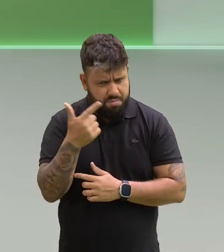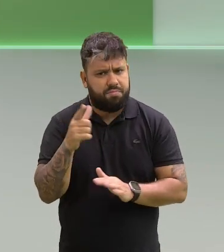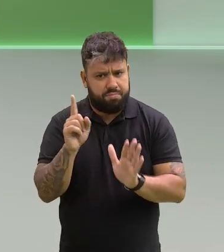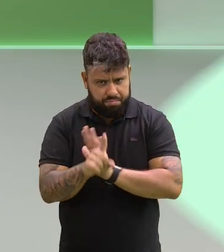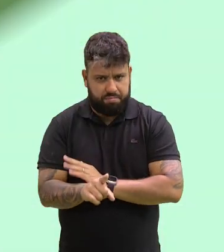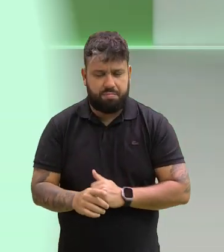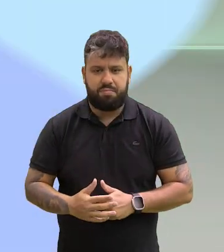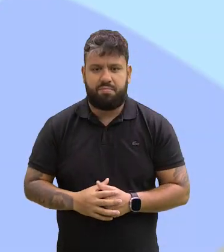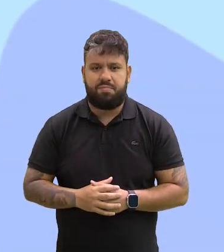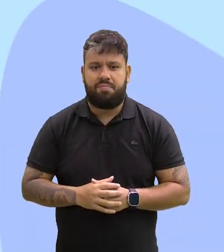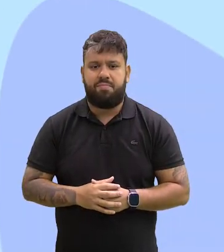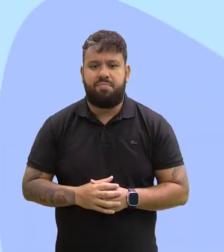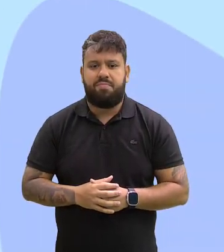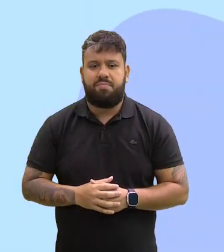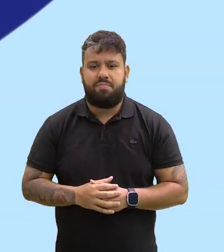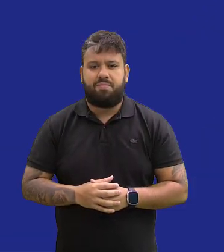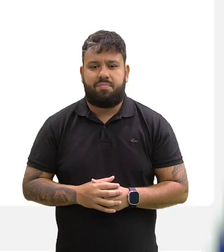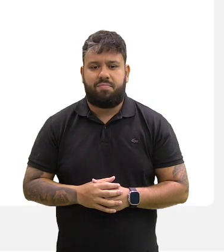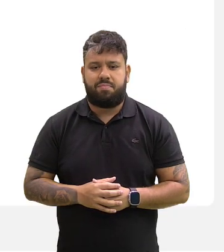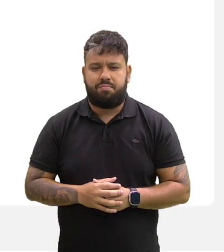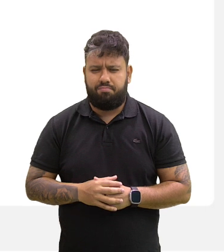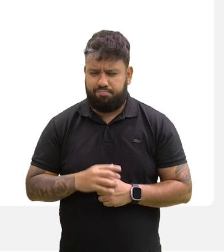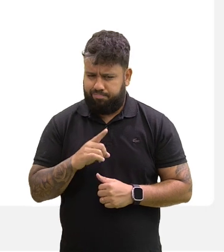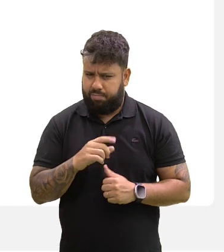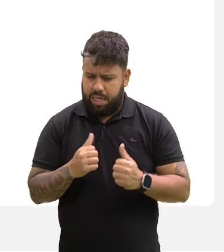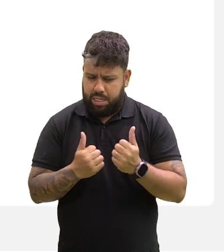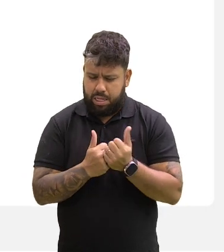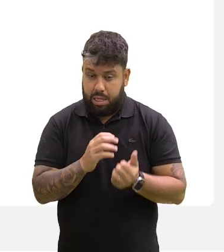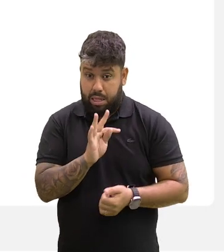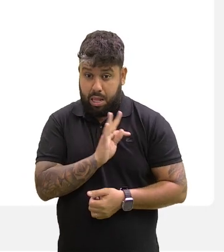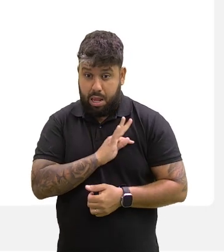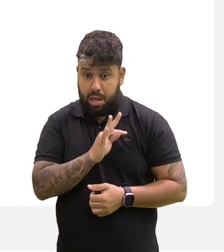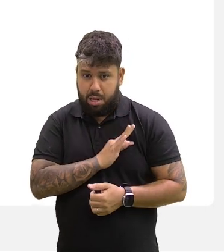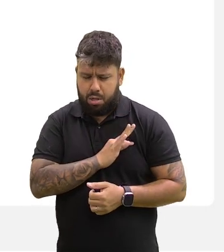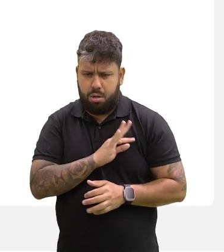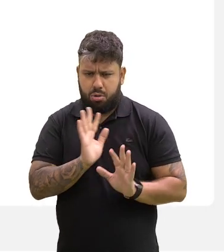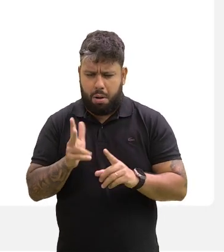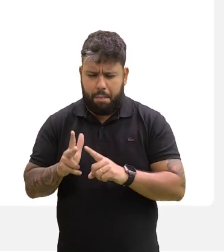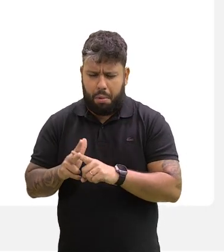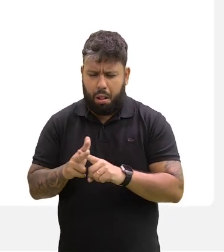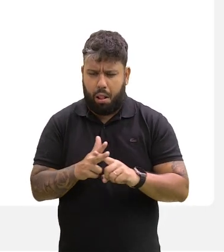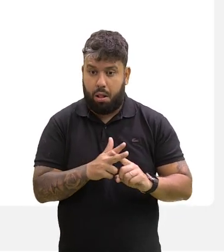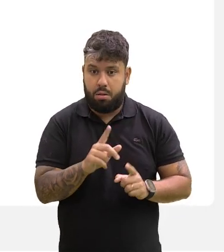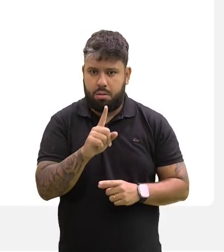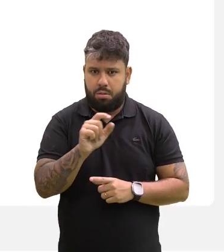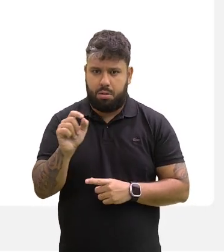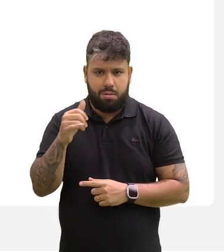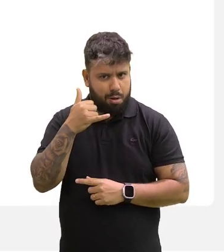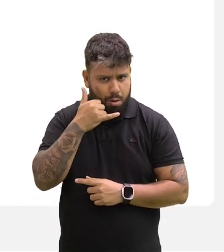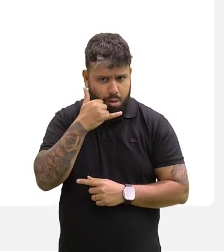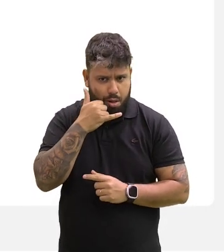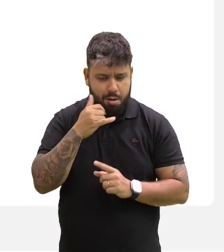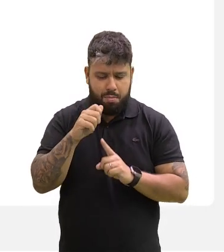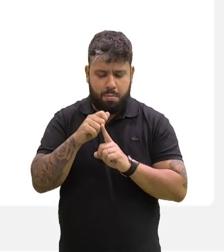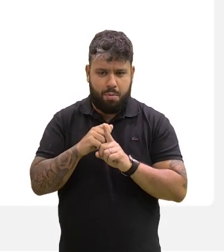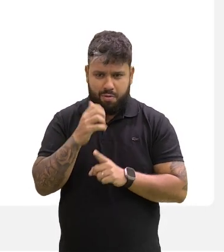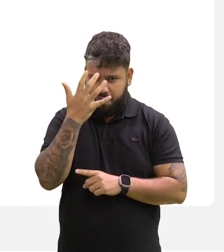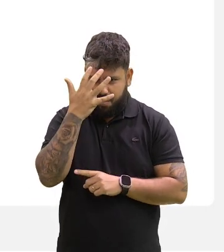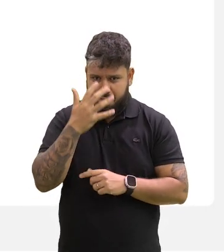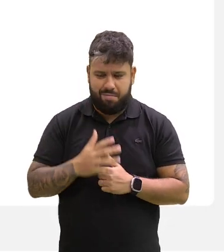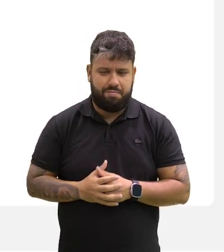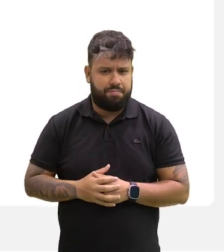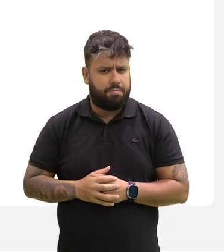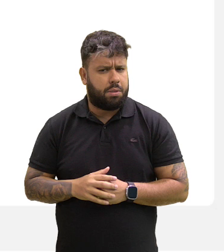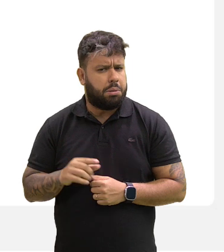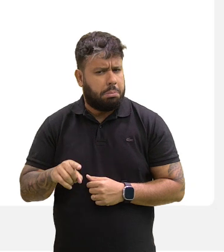2. Uma assistência técnica especializada reparou 100 celulares no mês de fevereiro. O reparo de um celular